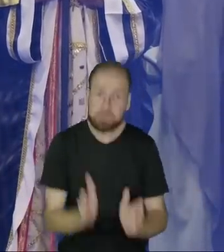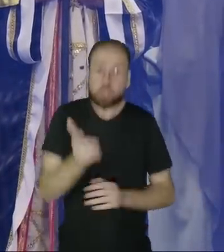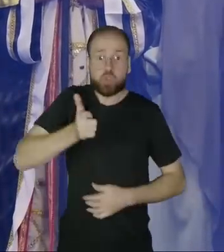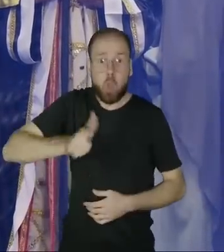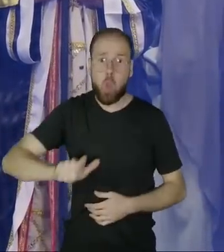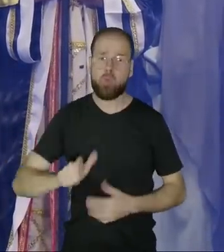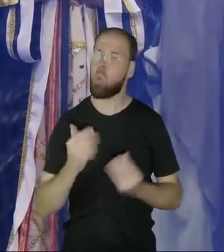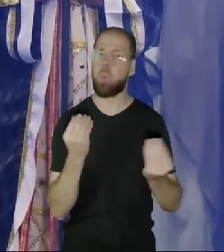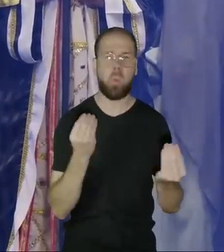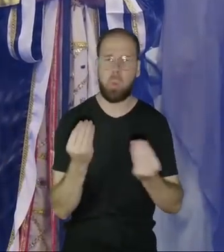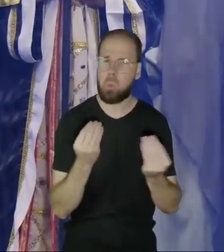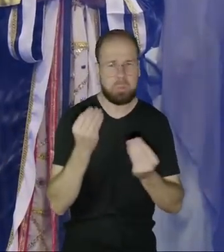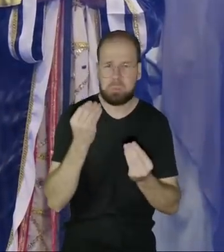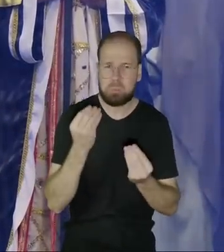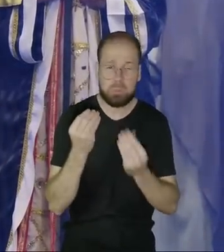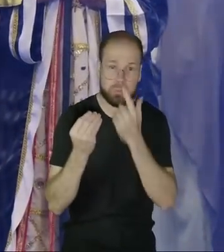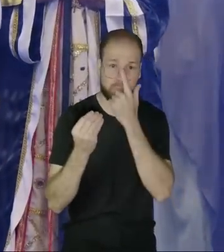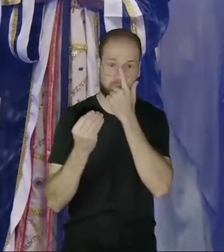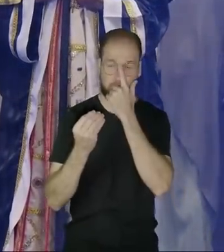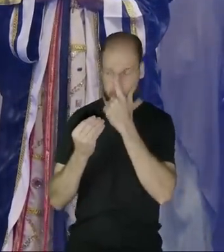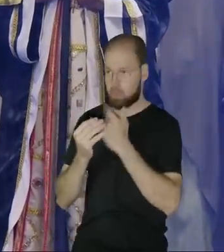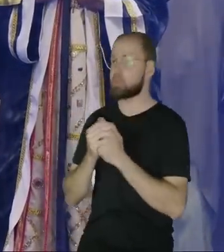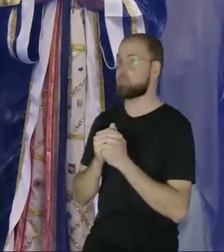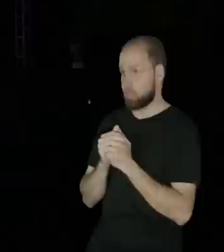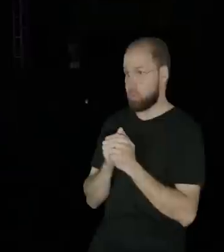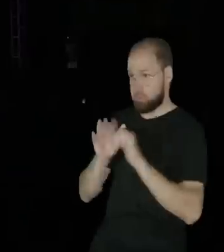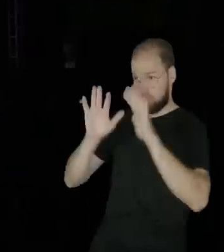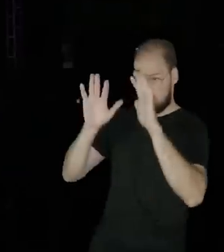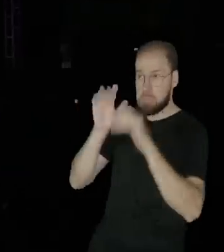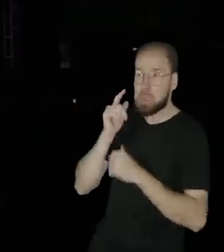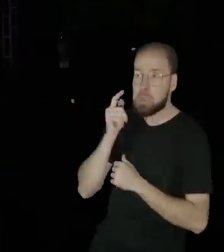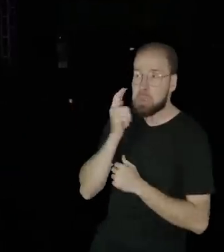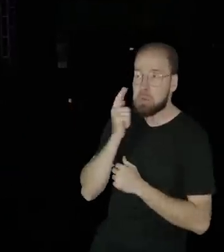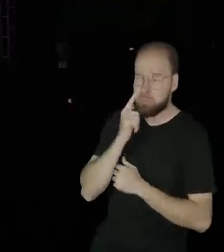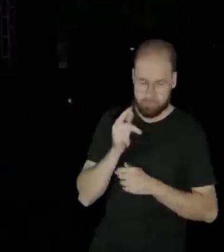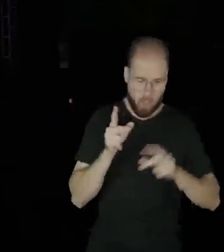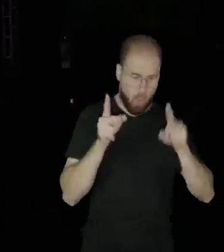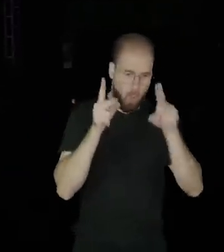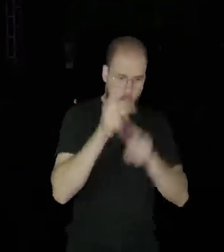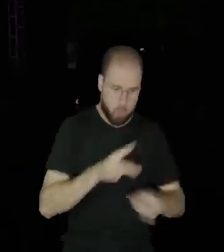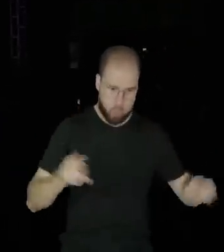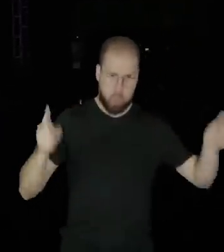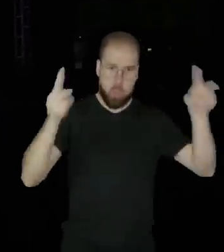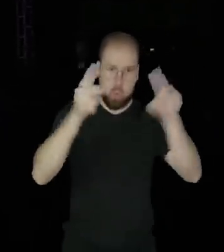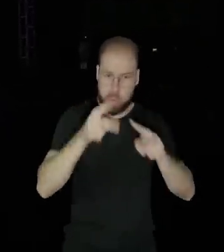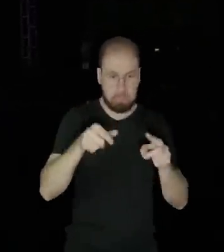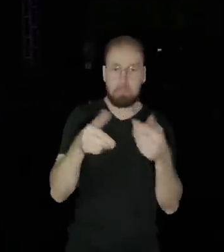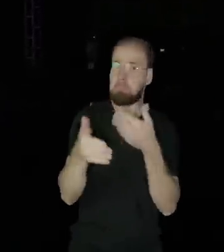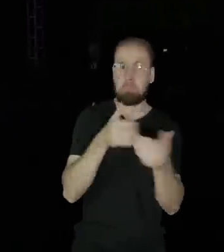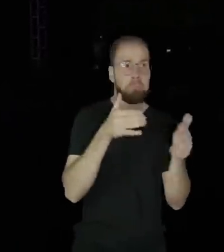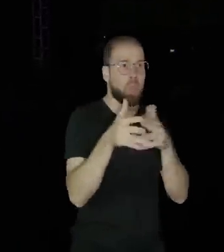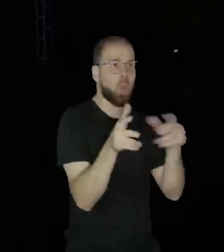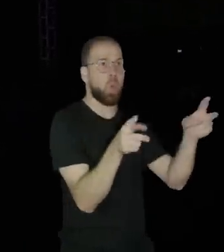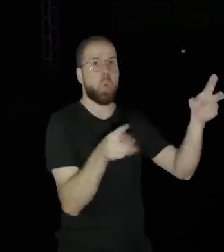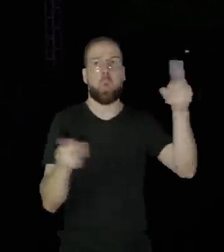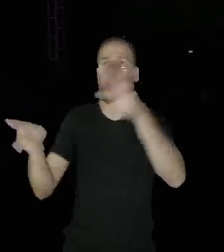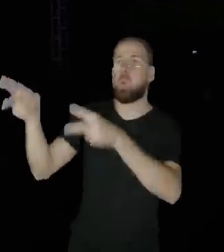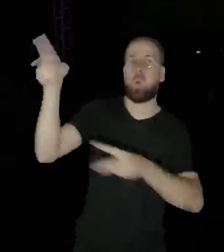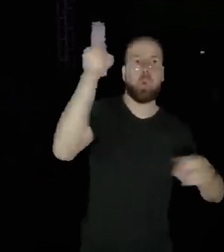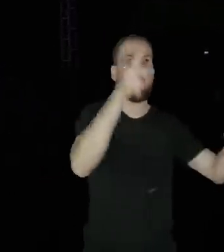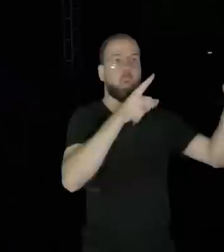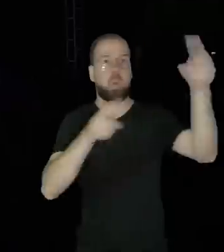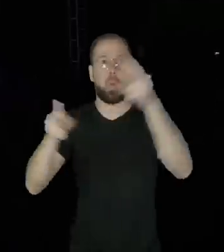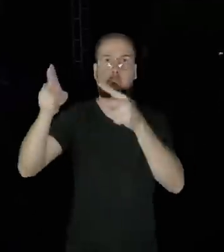novamente? O vento assopra onde quer, e ouves a sua voz, mas não sabe de onde